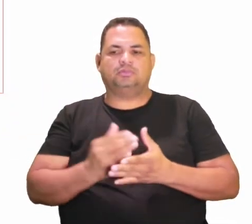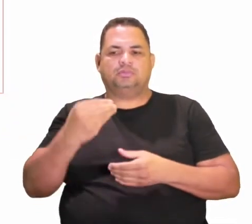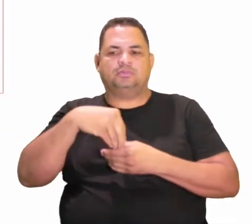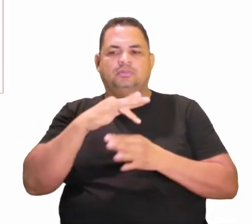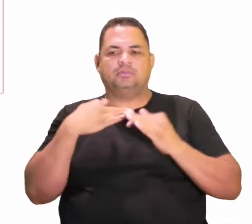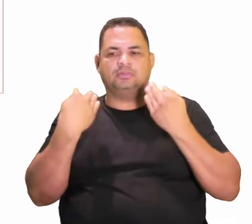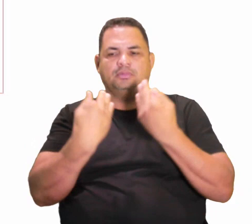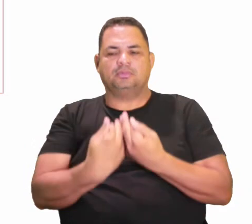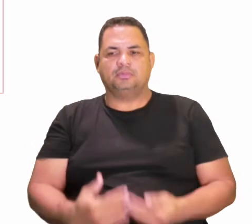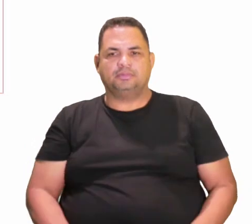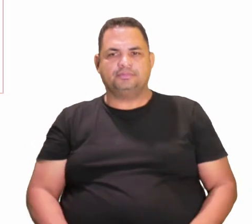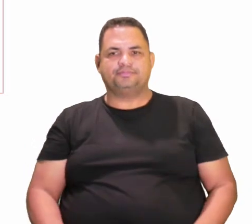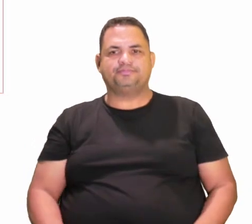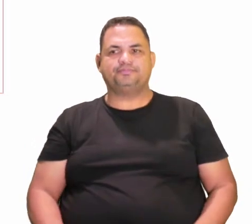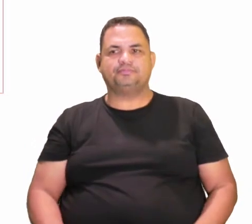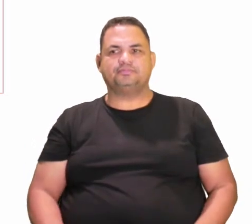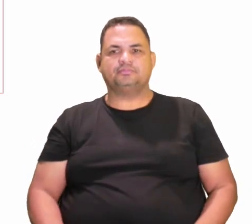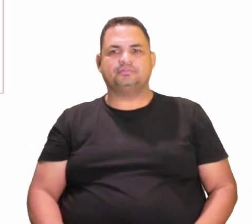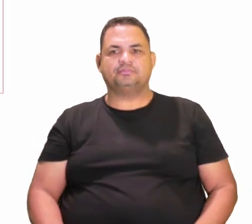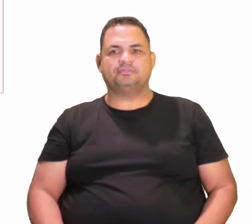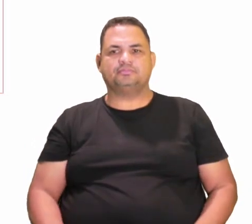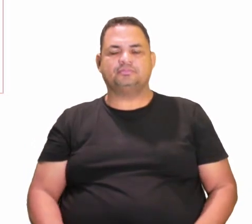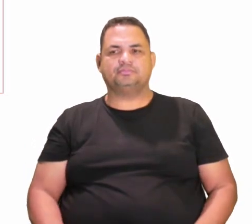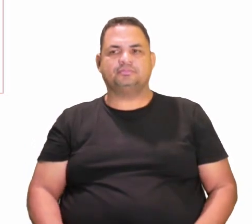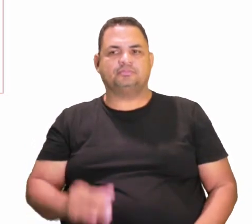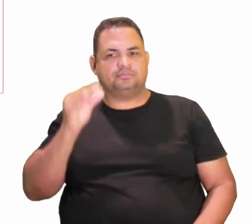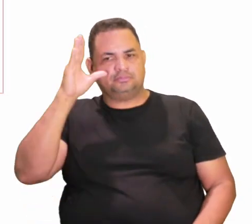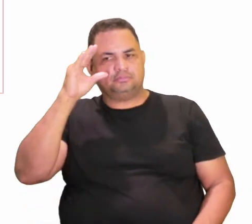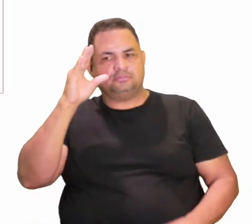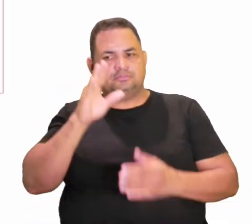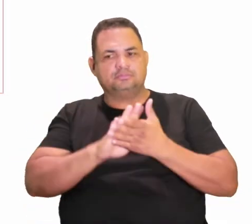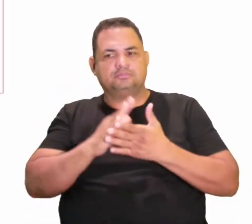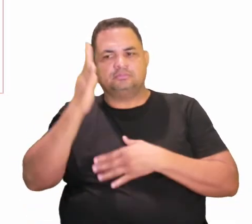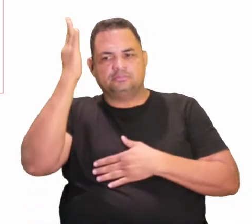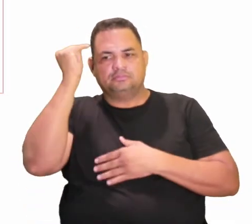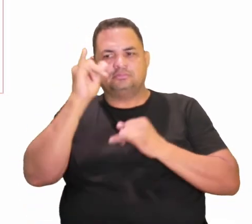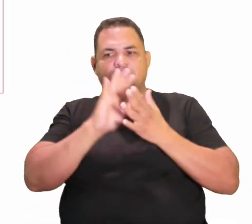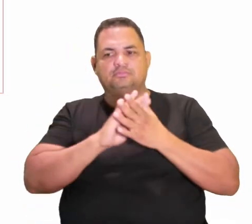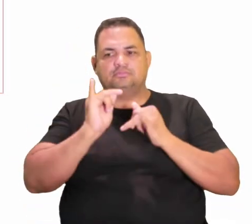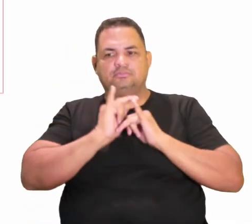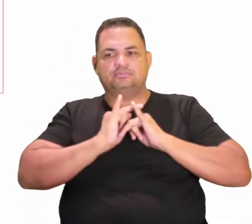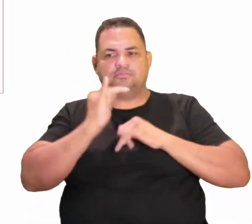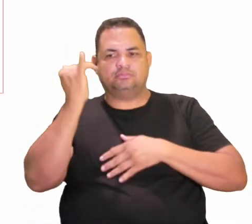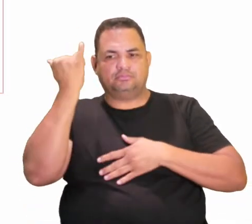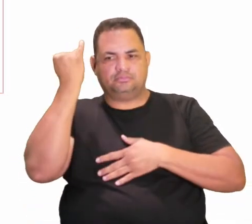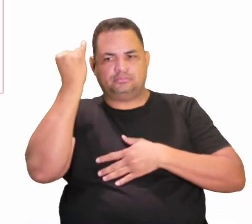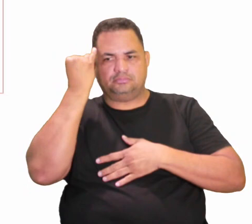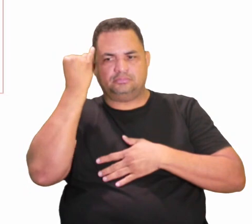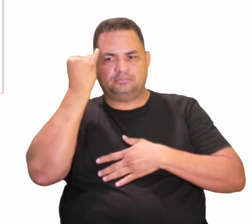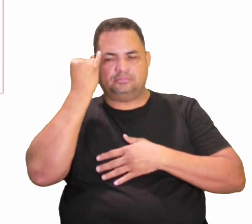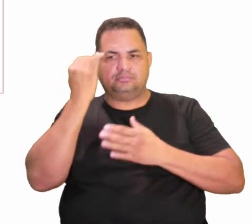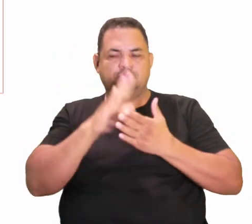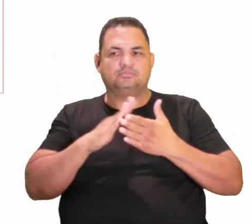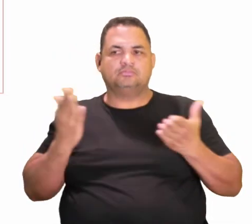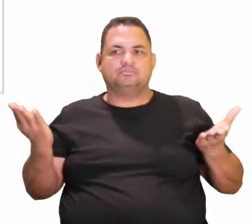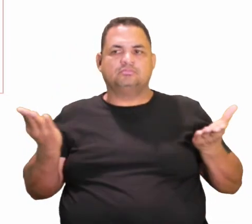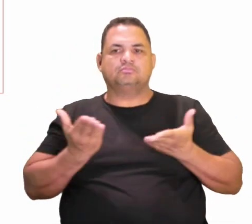Muito bem, é isso. Bem interessante a gente saber dessas informações. E